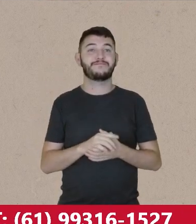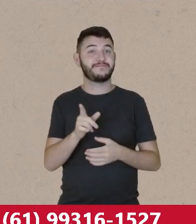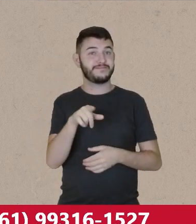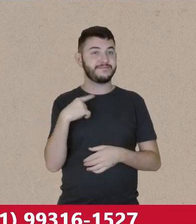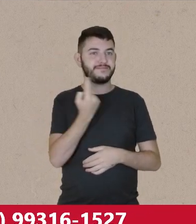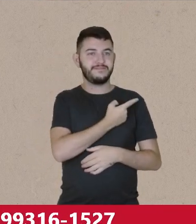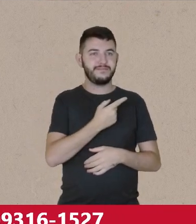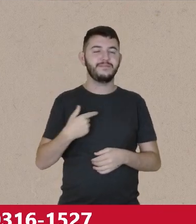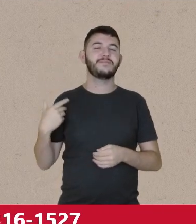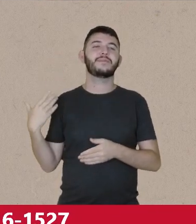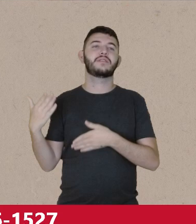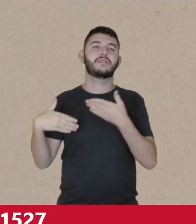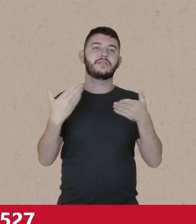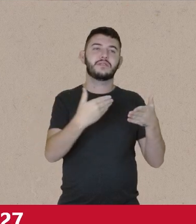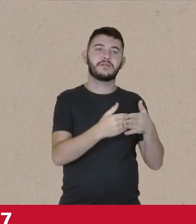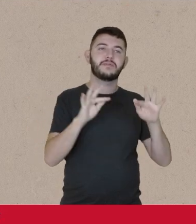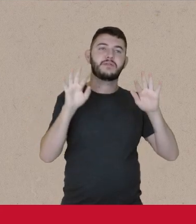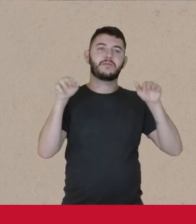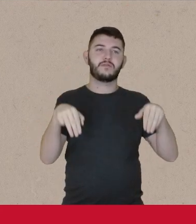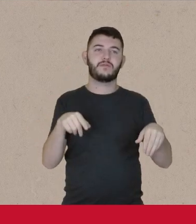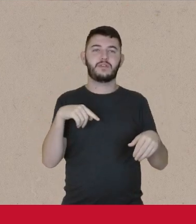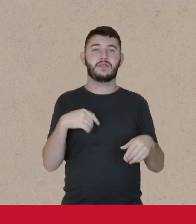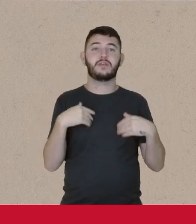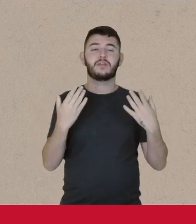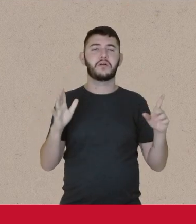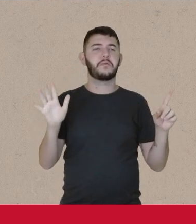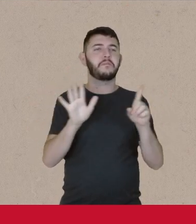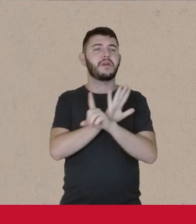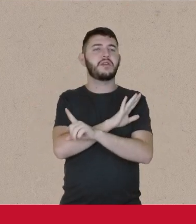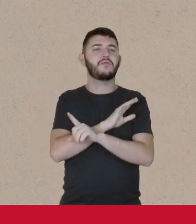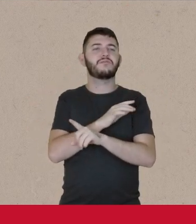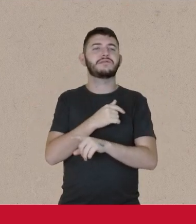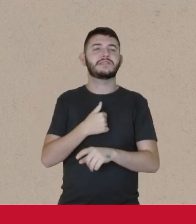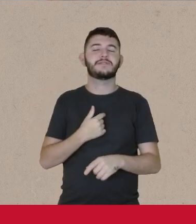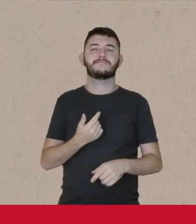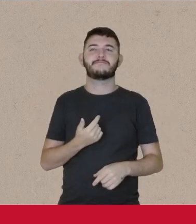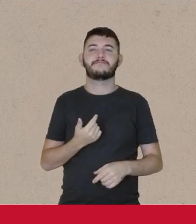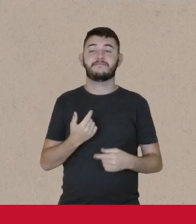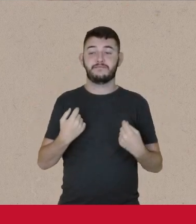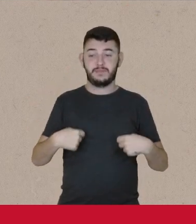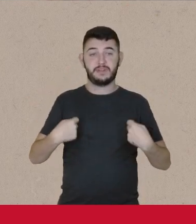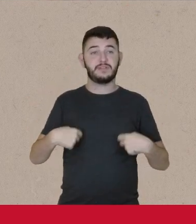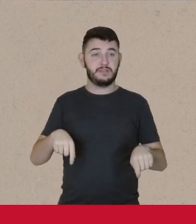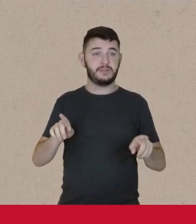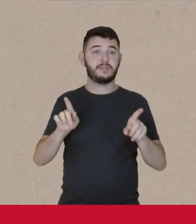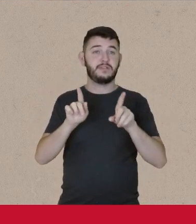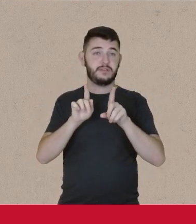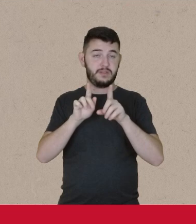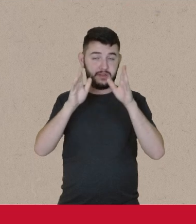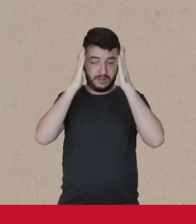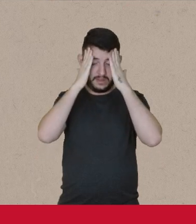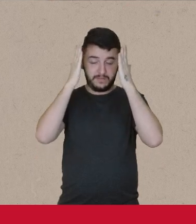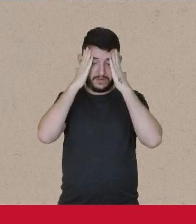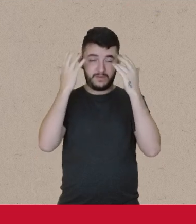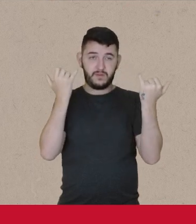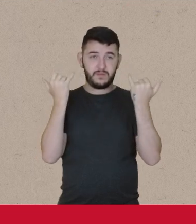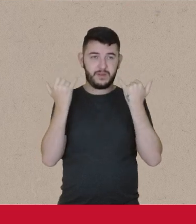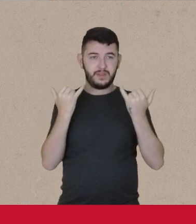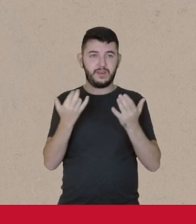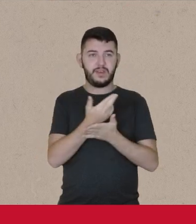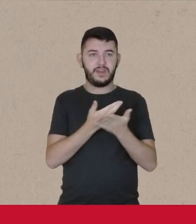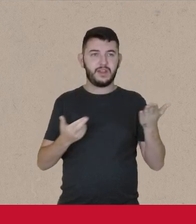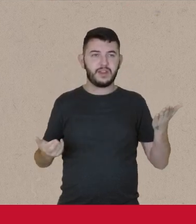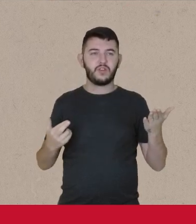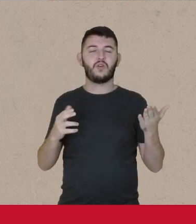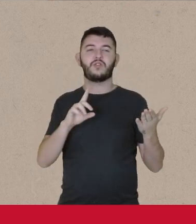estamos nos encaminhando para o final da nossa conversa e a pergunta que não quer calar, né? A gente sabe que essa data da entrega do relatório mudou